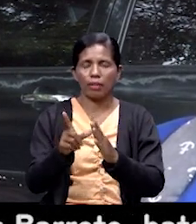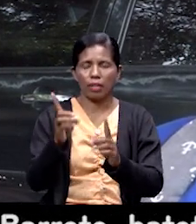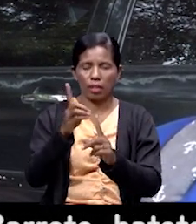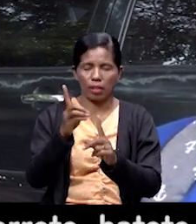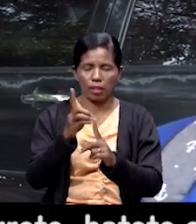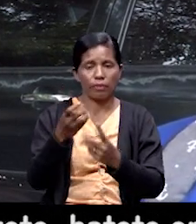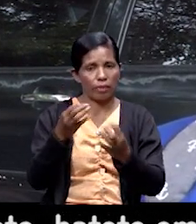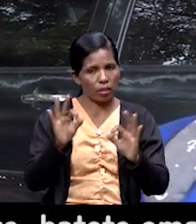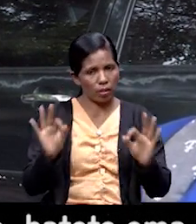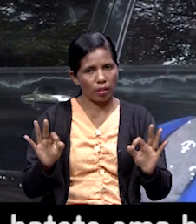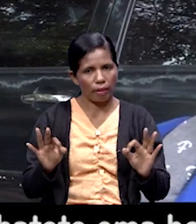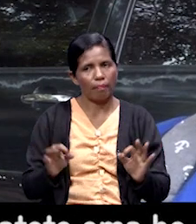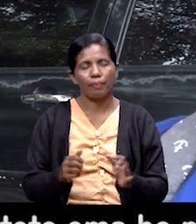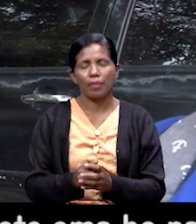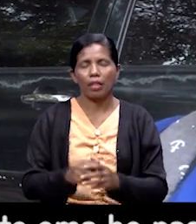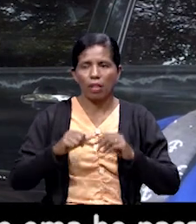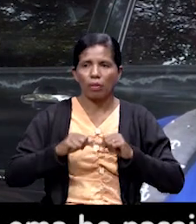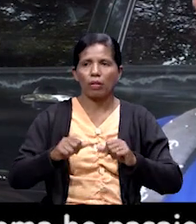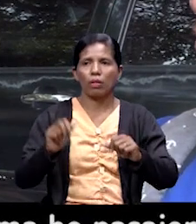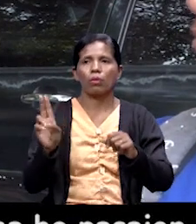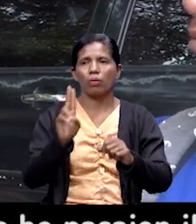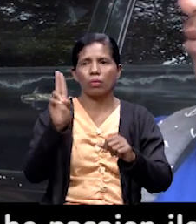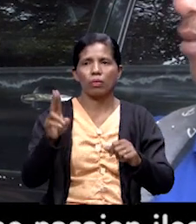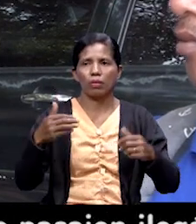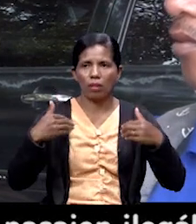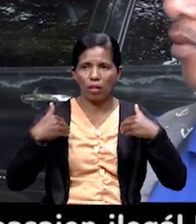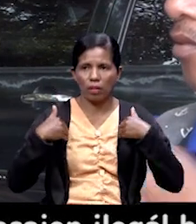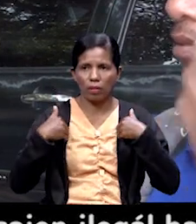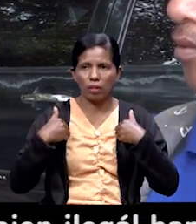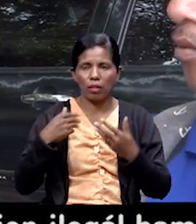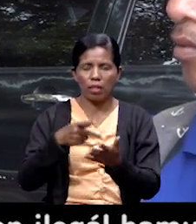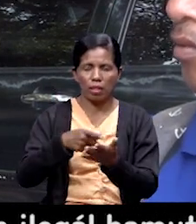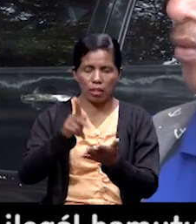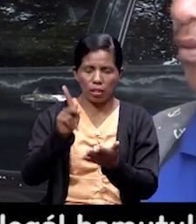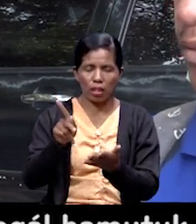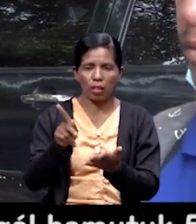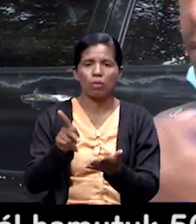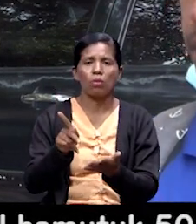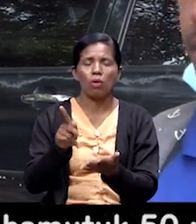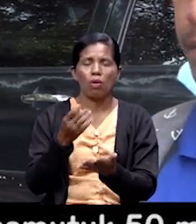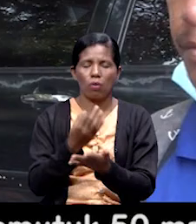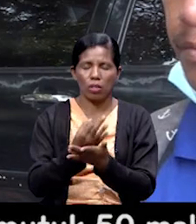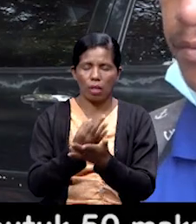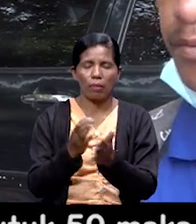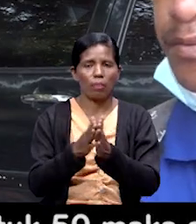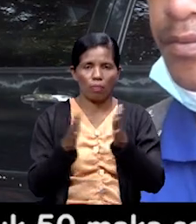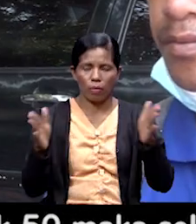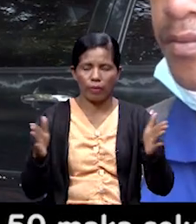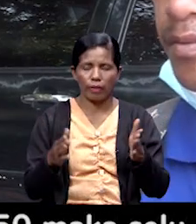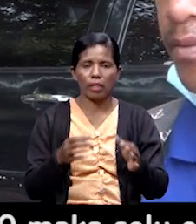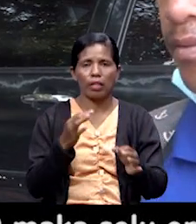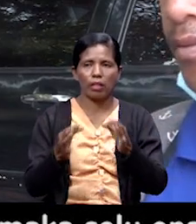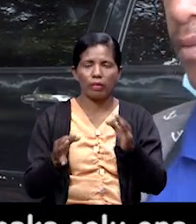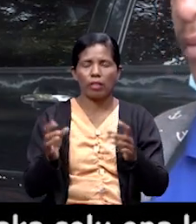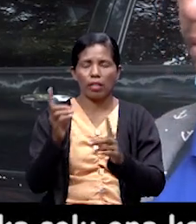utilização se continua utiliza nesse ramoso custo operação nebe bot. Então, quando preenche um requisito, quando preenche um prazo